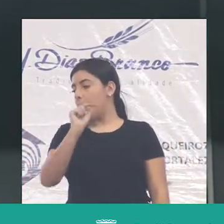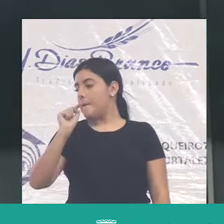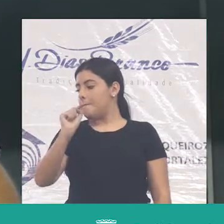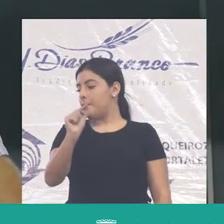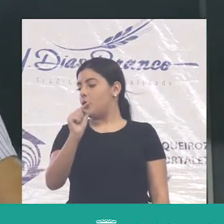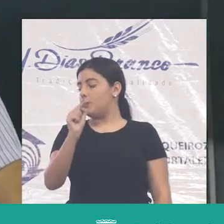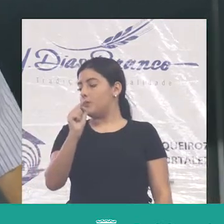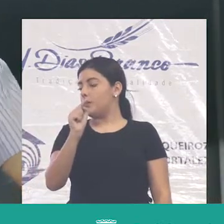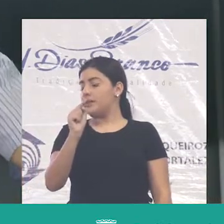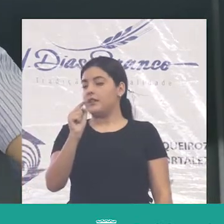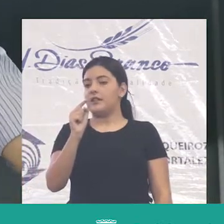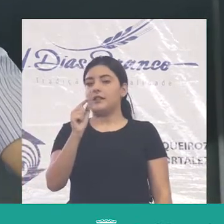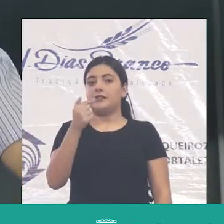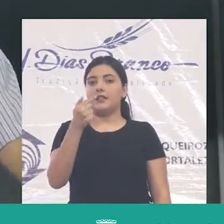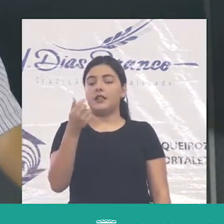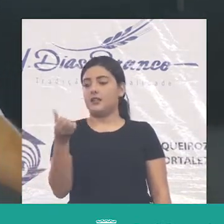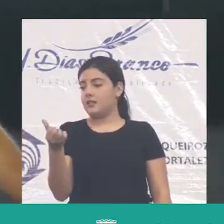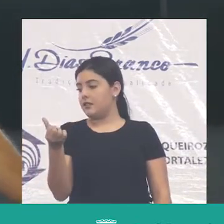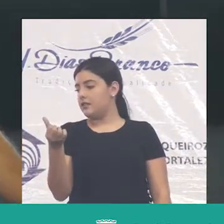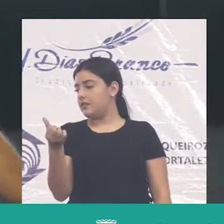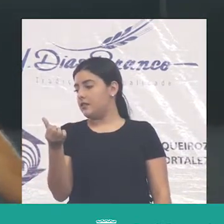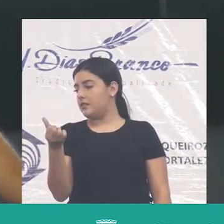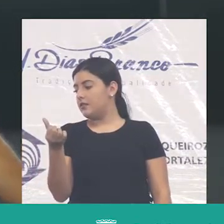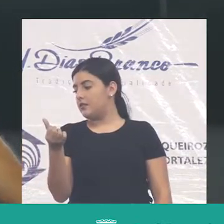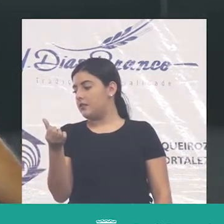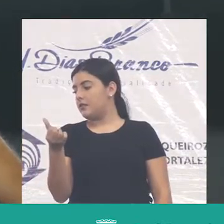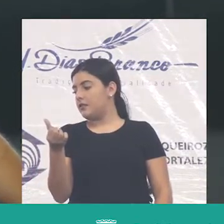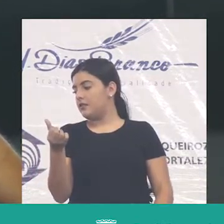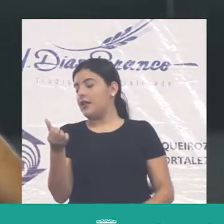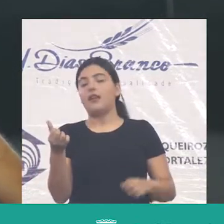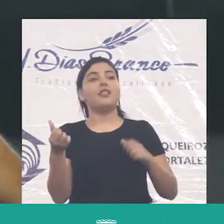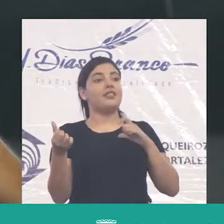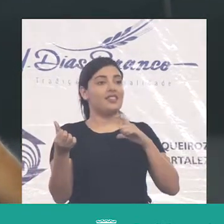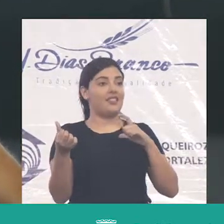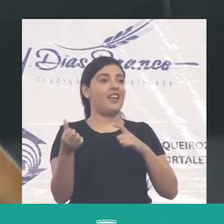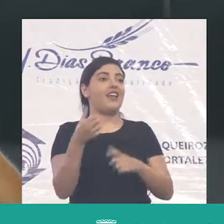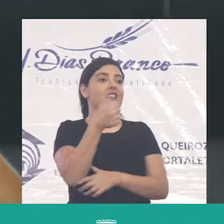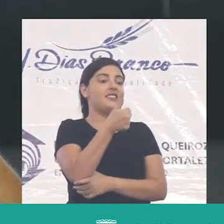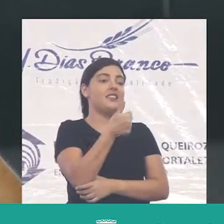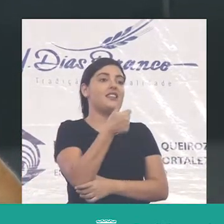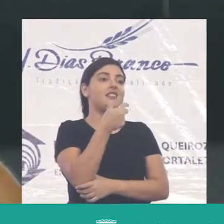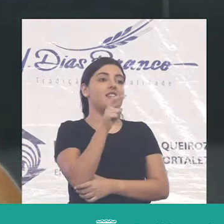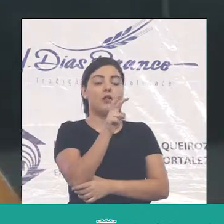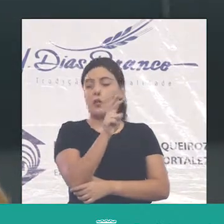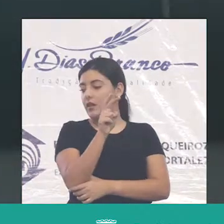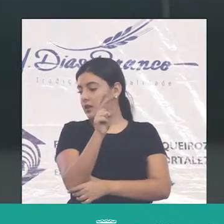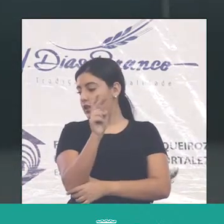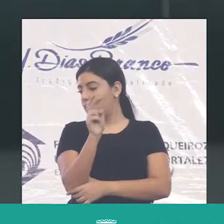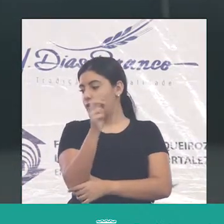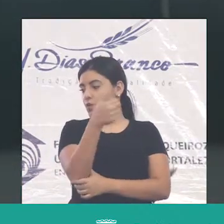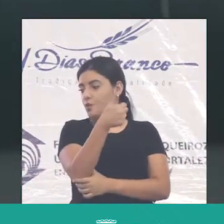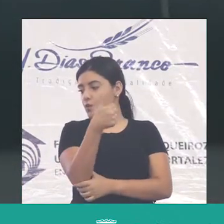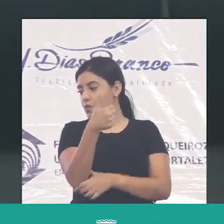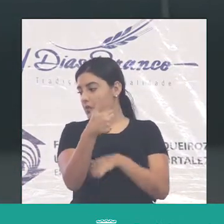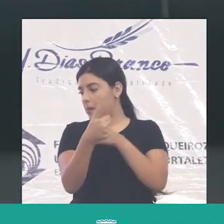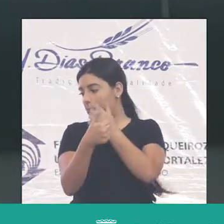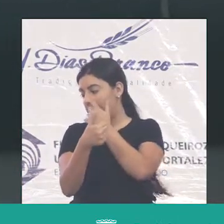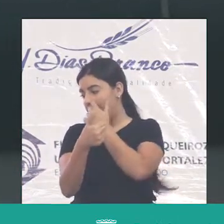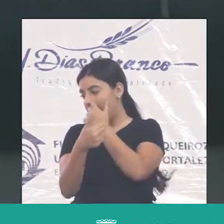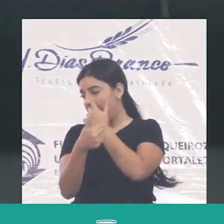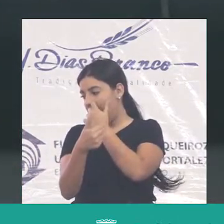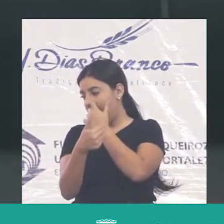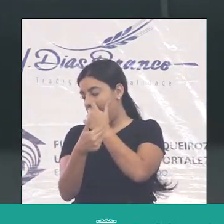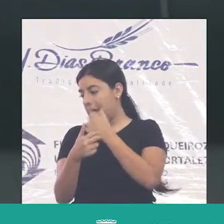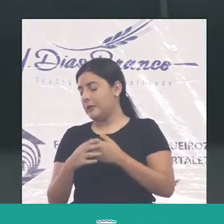150,76, eu vou arredondar para quanto? 151, o gabarito, a letra E de Eva. Tá ok? Mas voltando aqui para a galera terminar